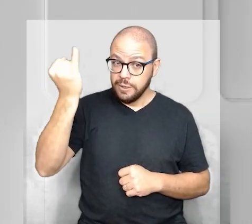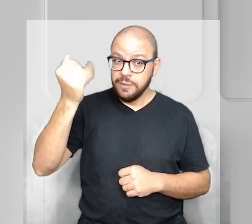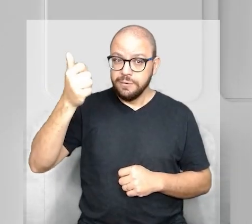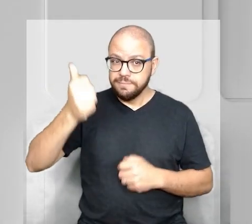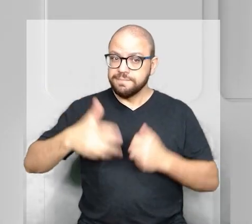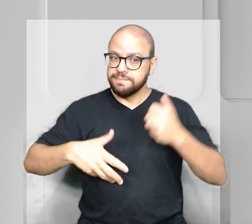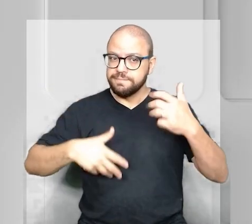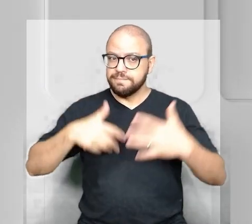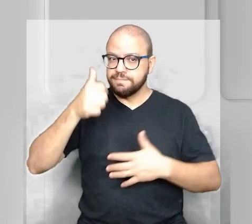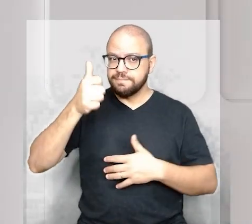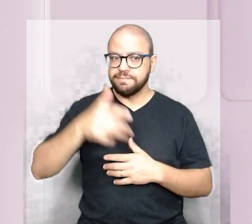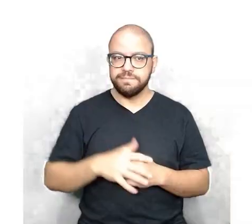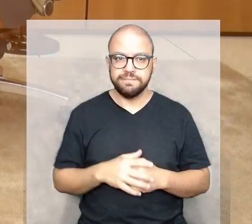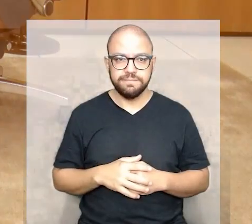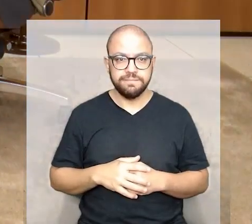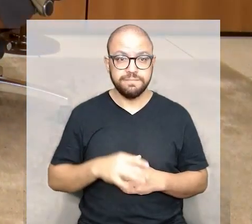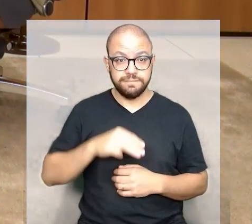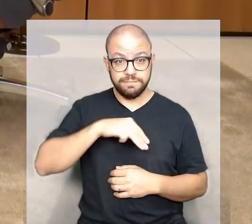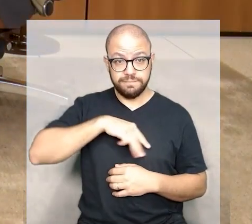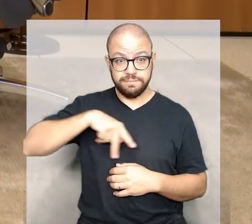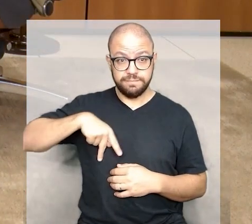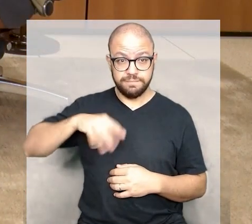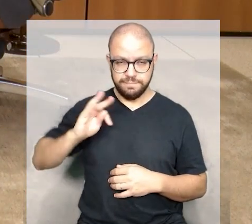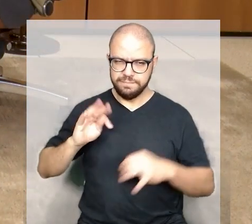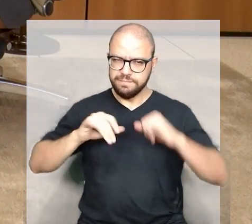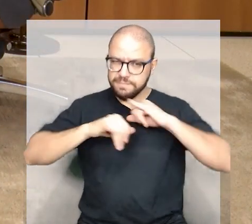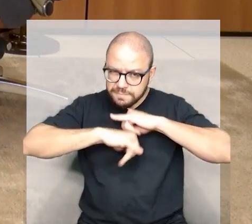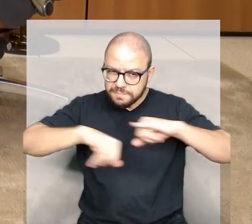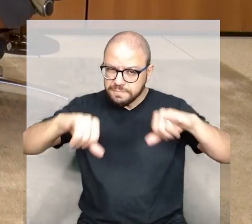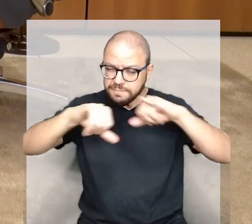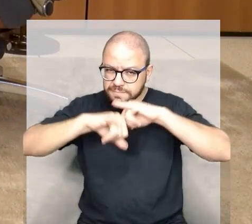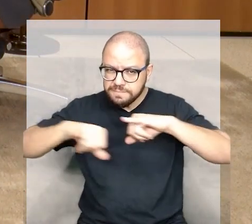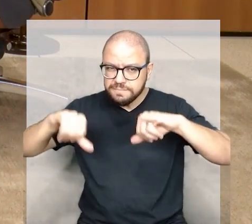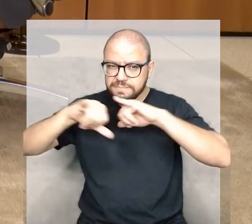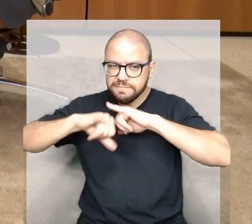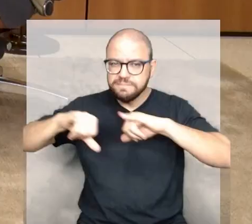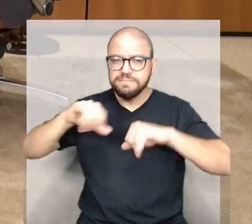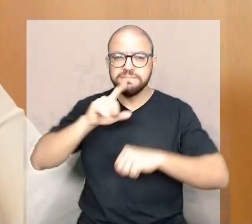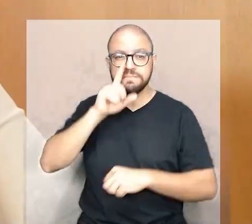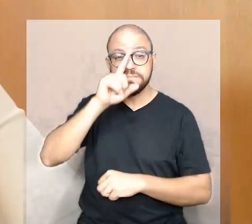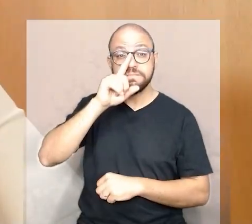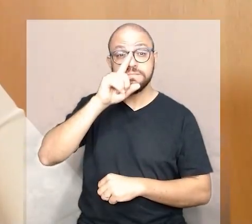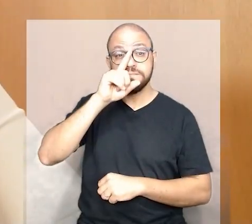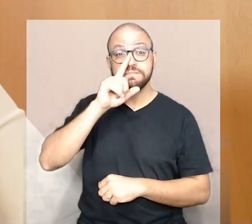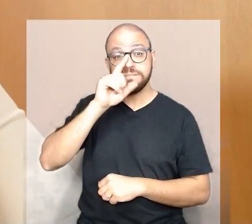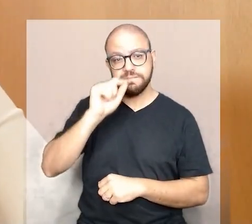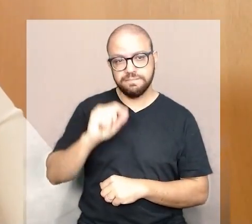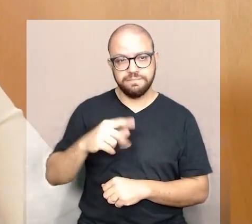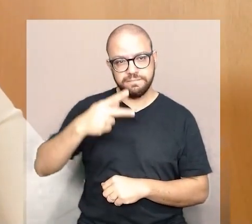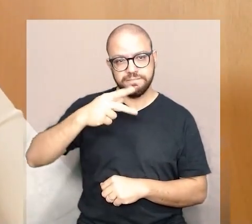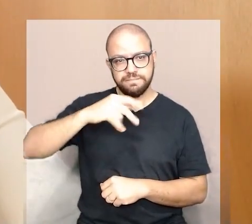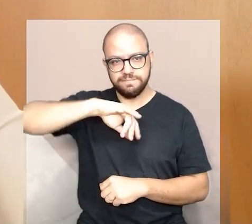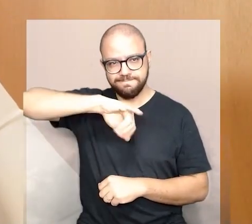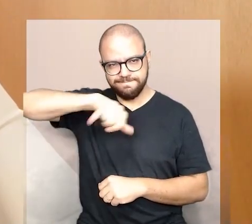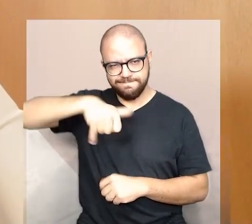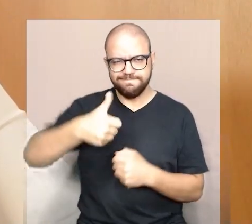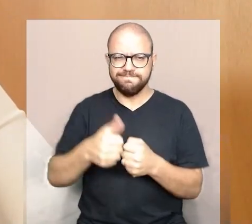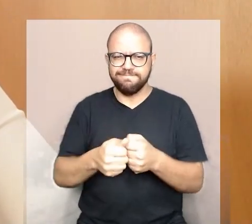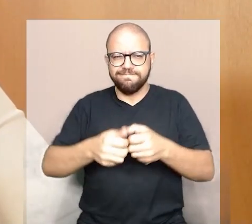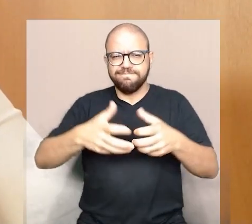Catarina, 305. Um outro ponto que é importante nós destacarmos aqui, né, que o MPT tem